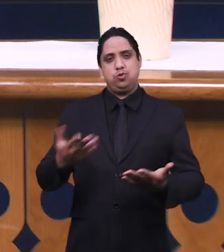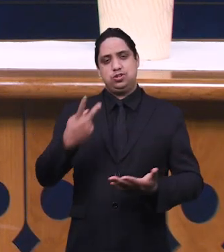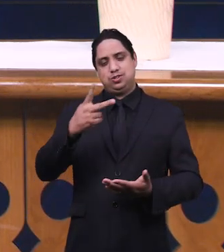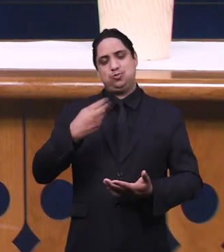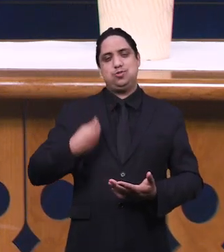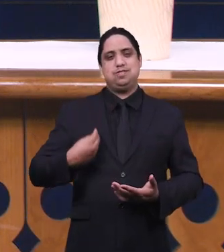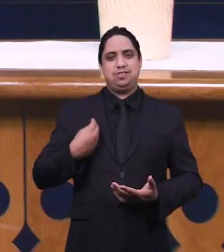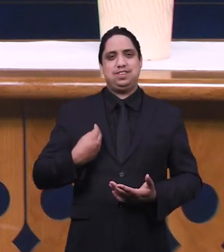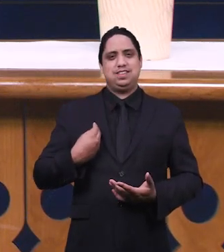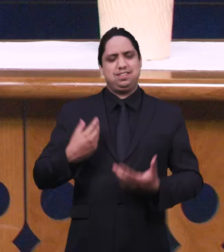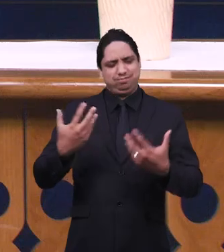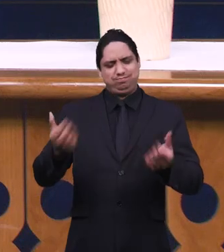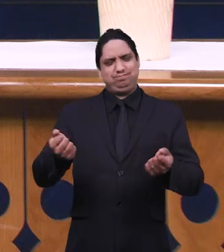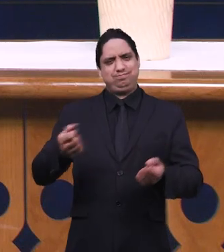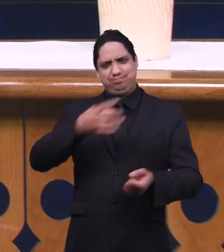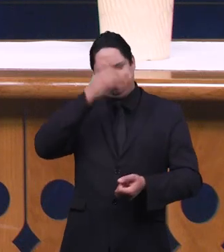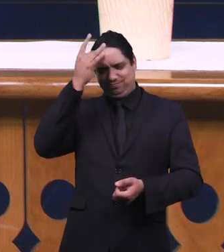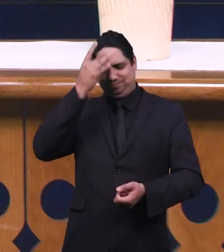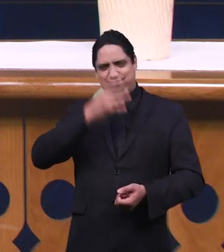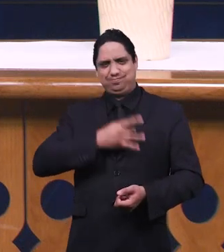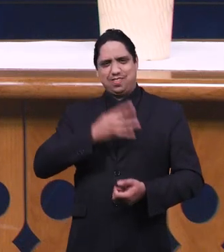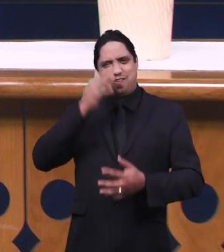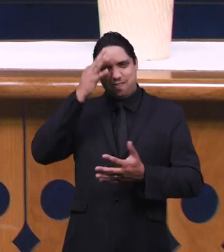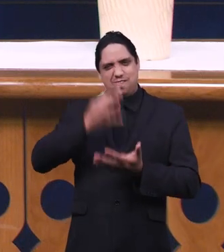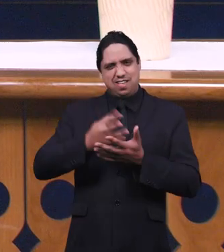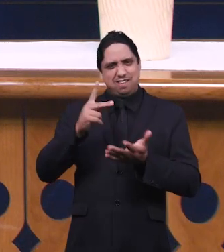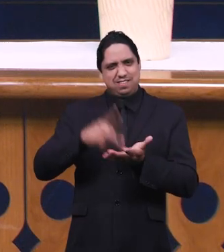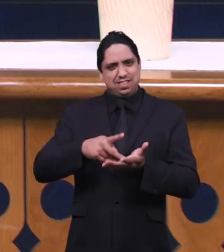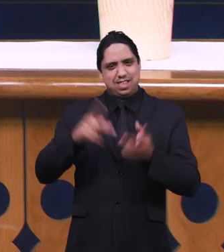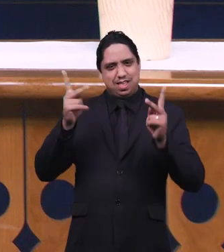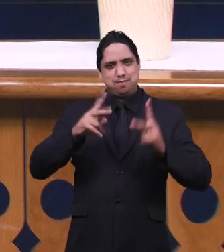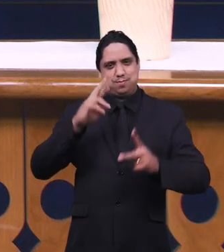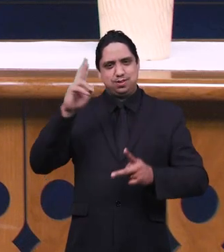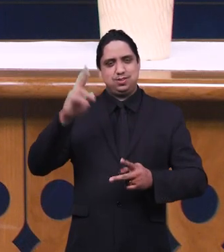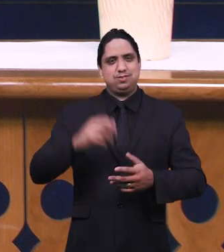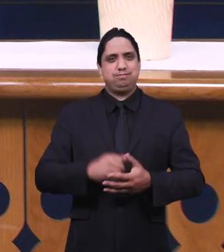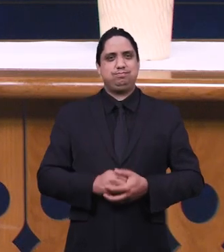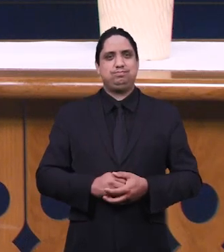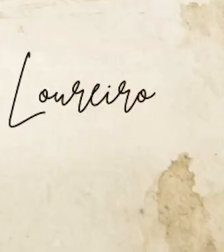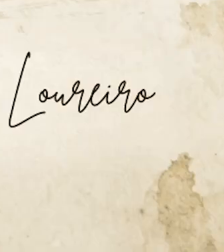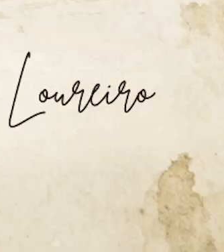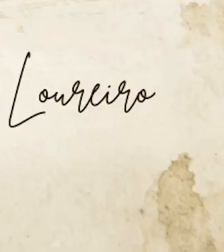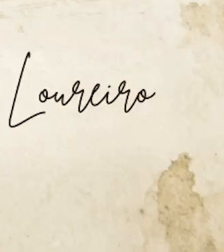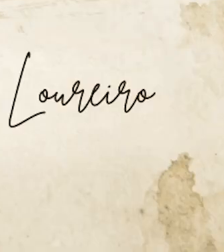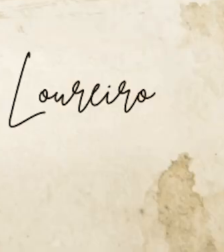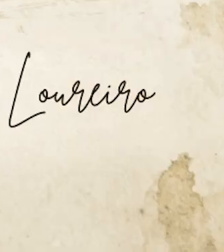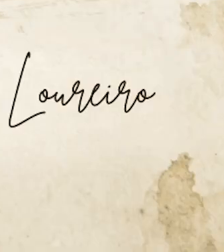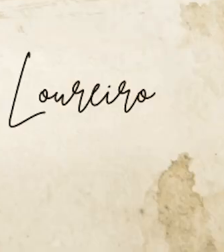acontece hoje na nossa vida também. Essa é a fé verdadeira. A paz do Senhor.